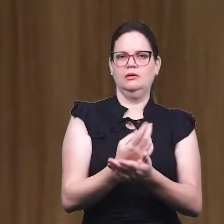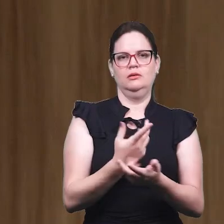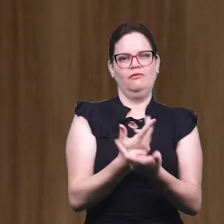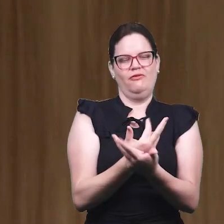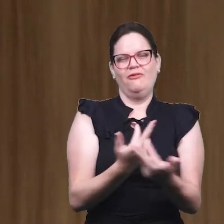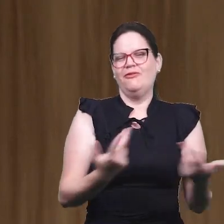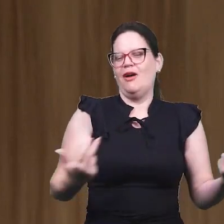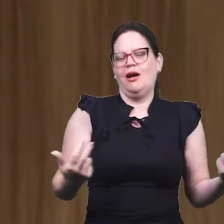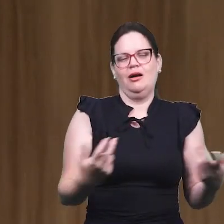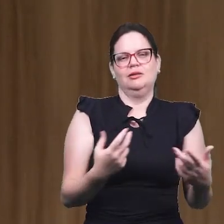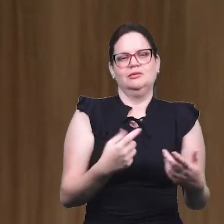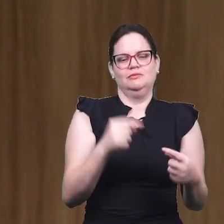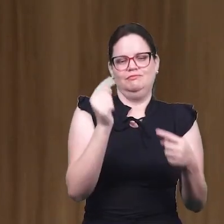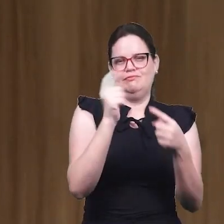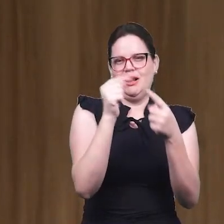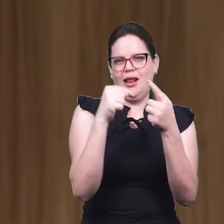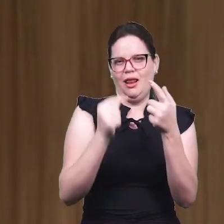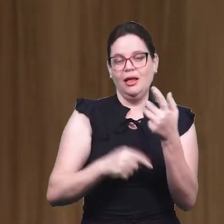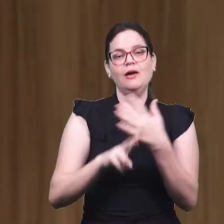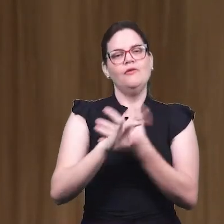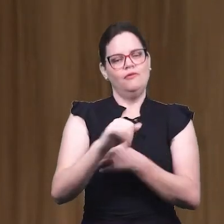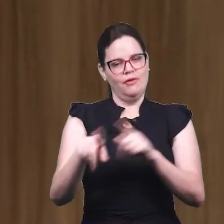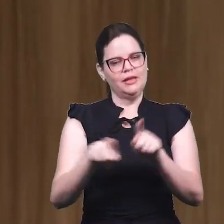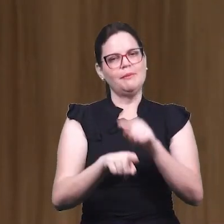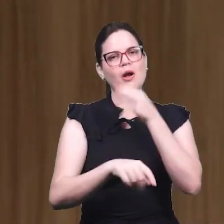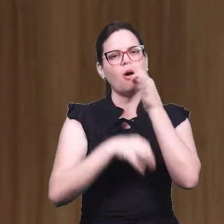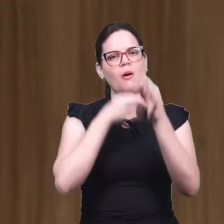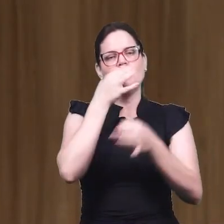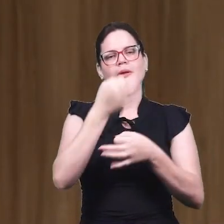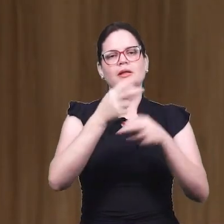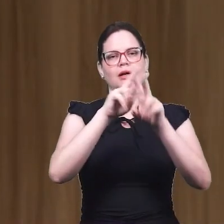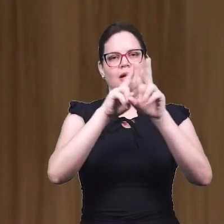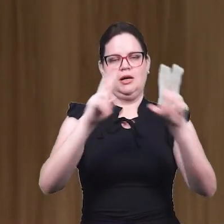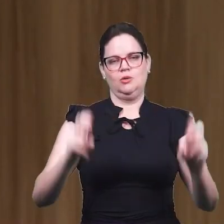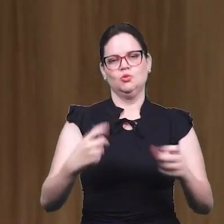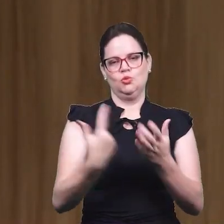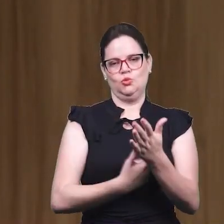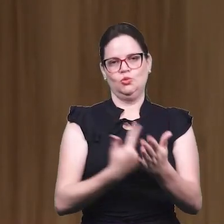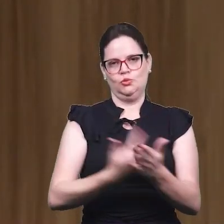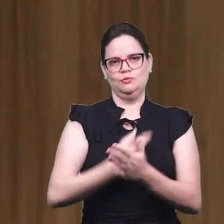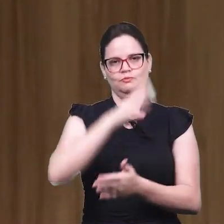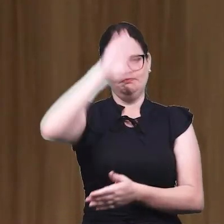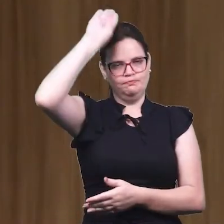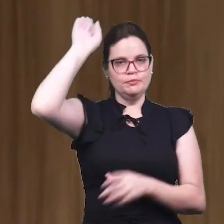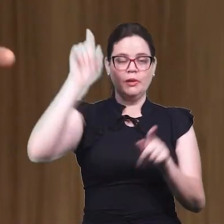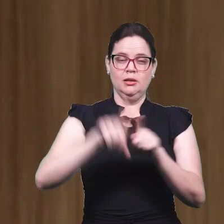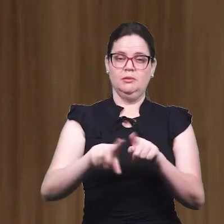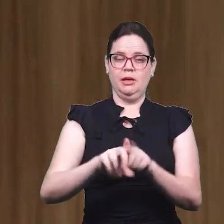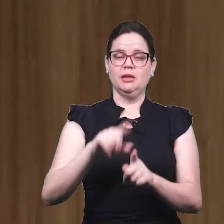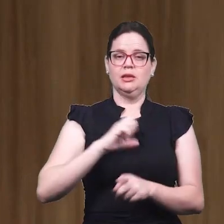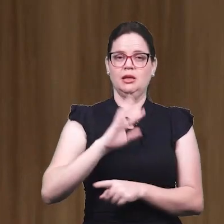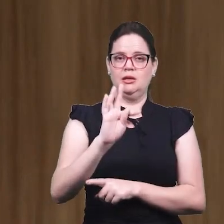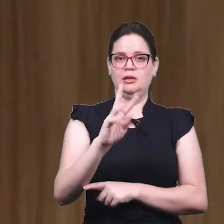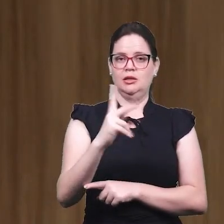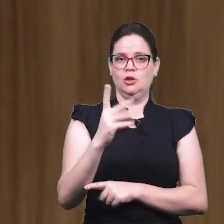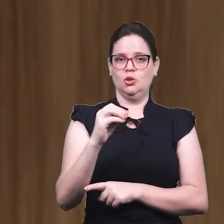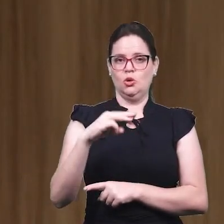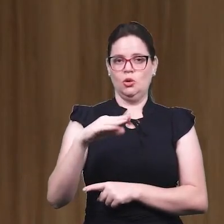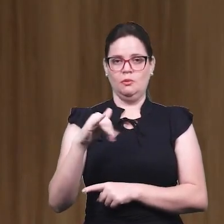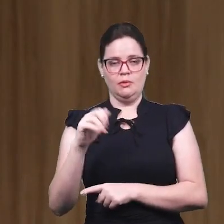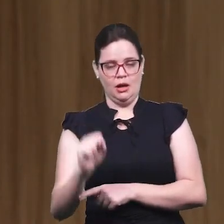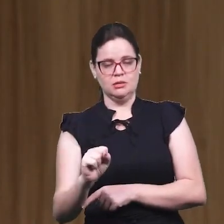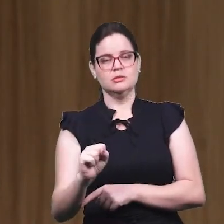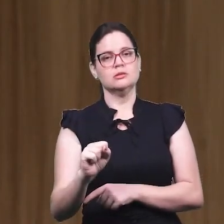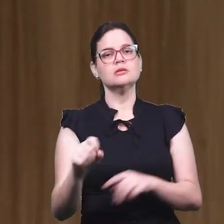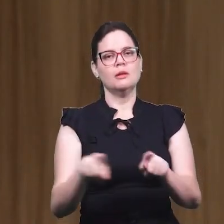antes, Agostinho de Hipona, e temos as referências de Tomás de Aquino e